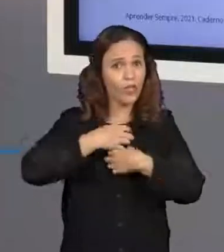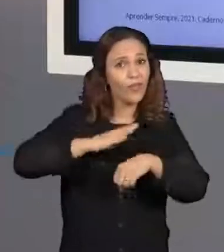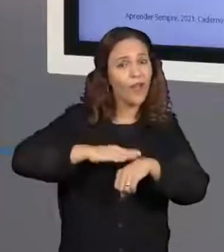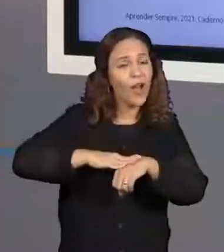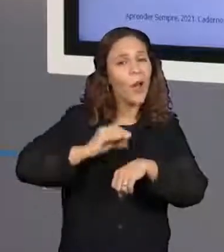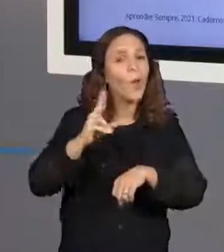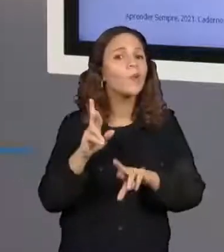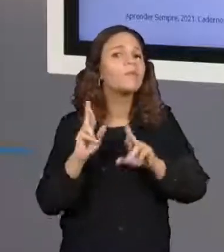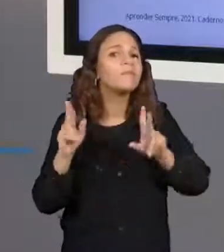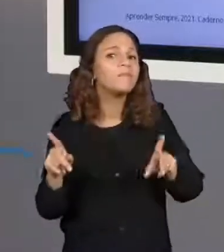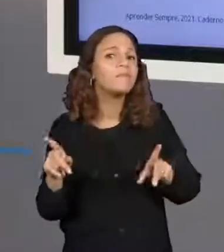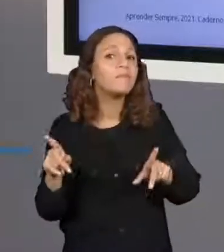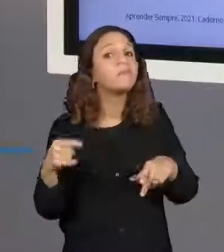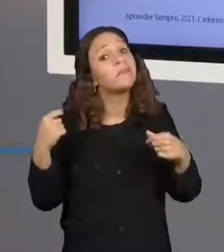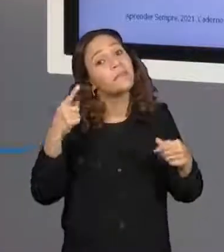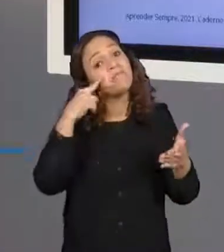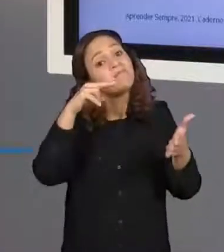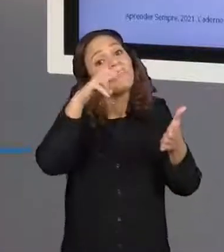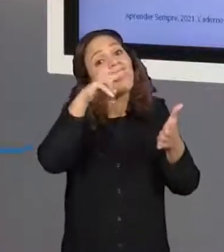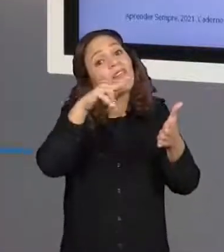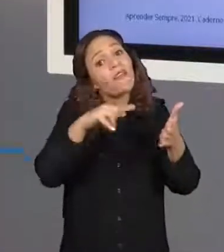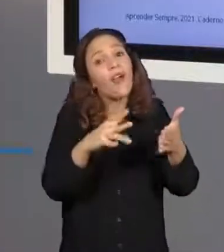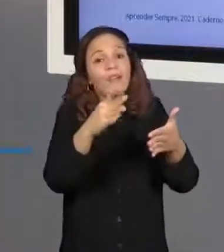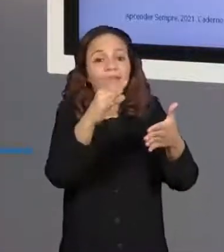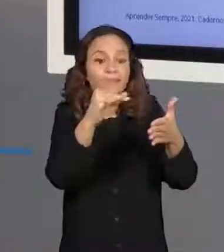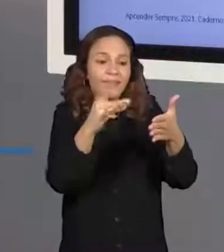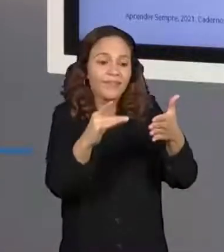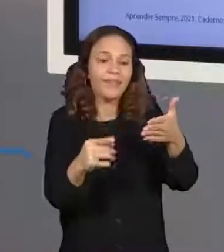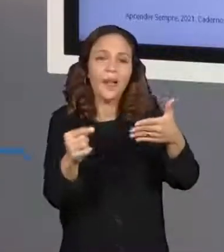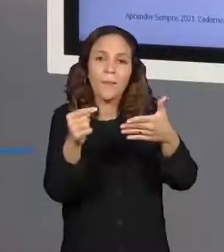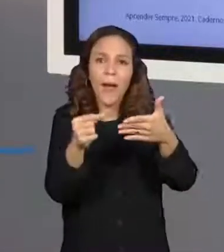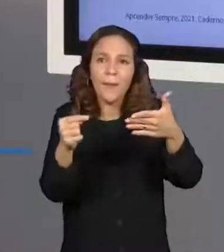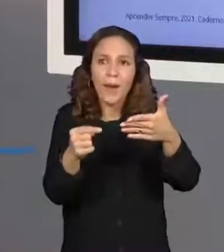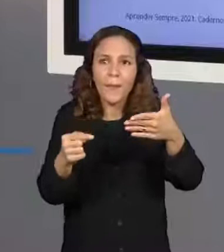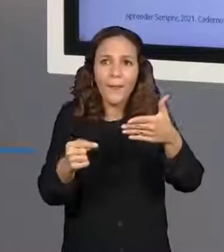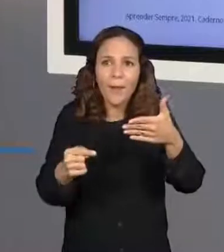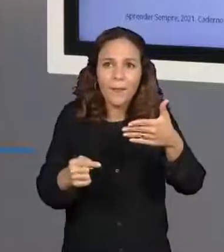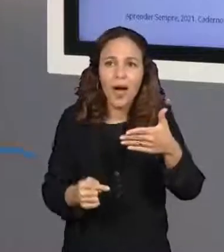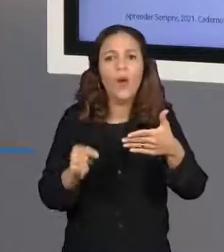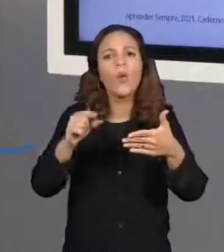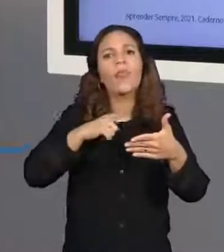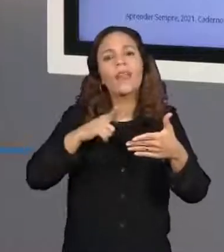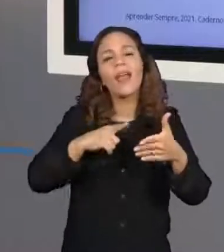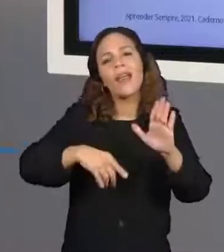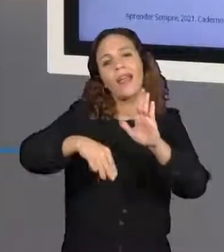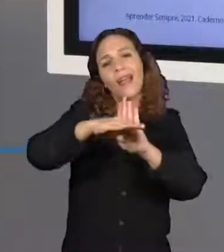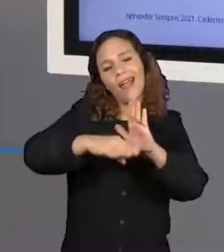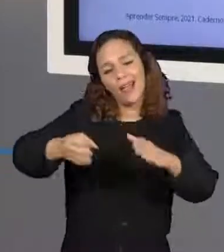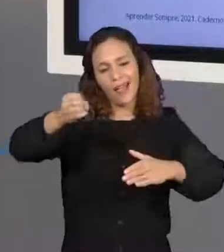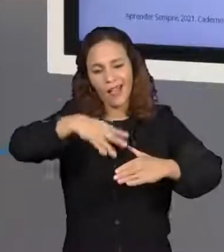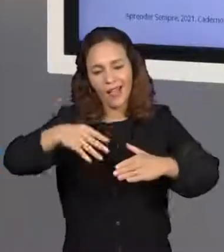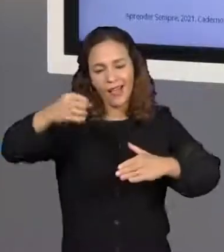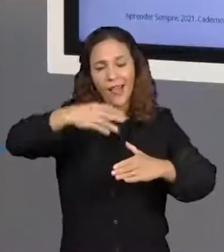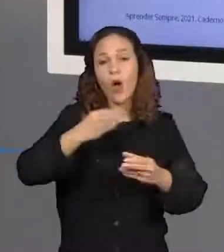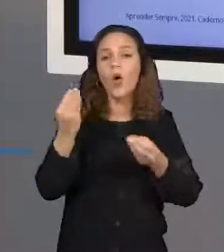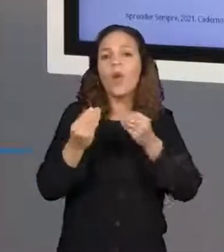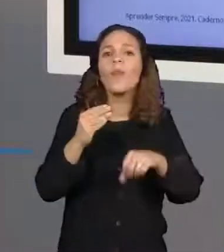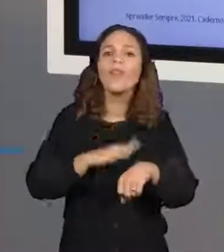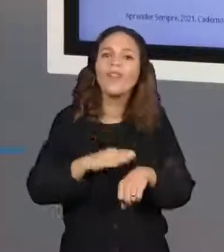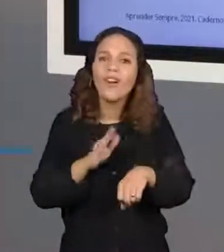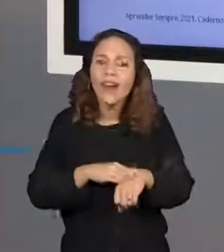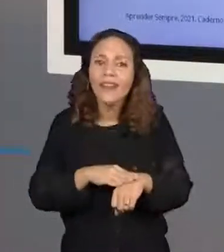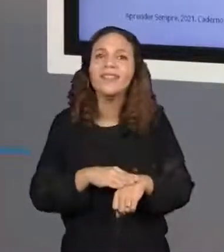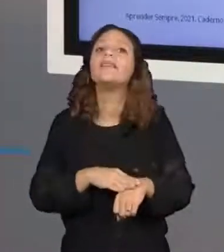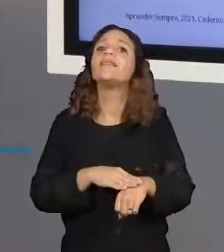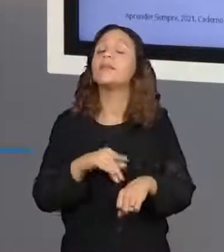Para saber disso, nós temos que consultar o texto, né? A receita em si, os ingredientes, o modo de preparo,